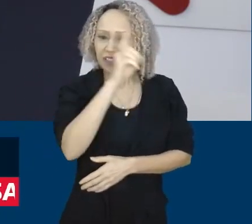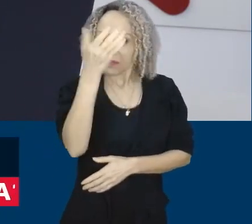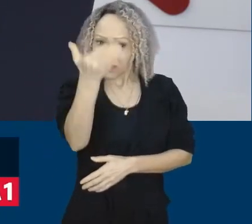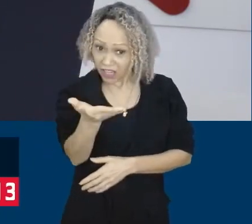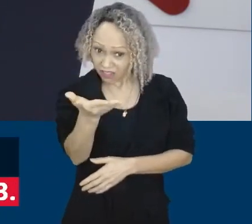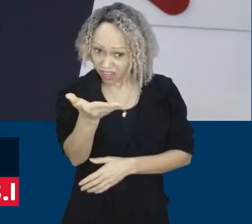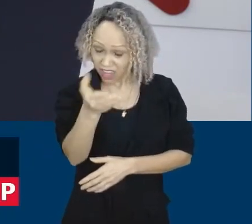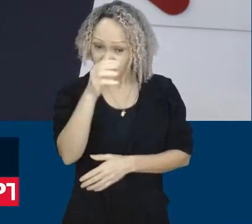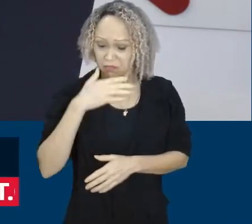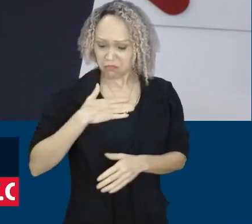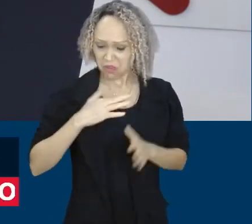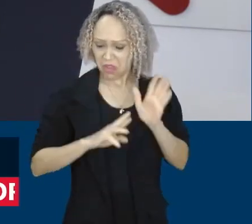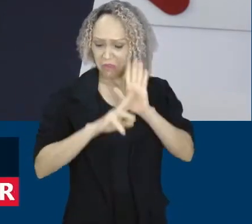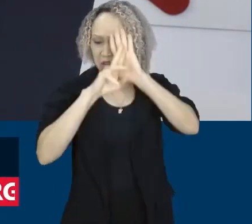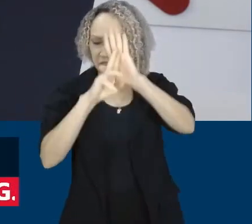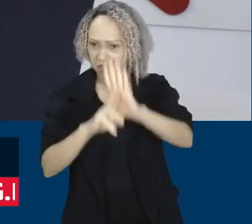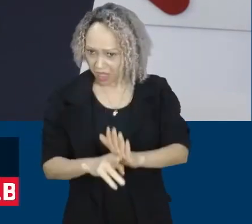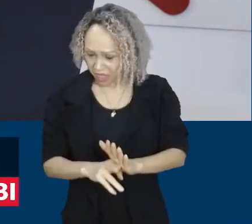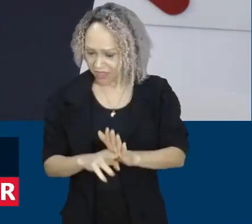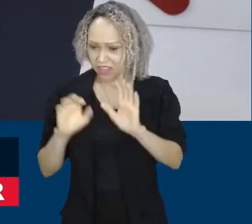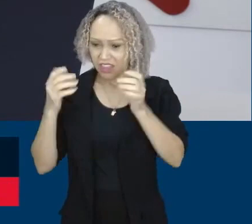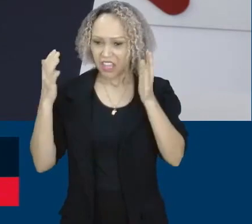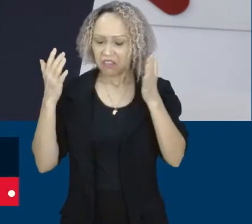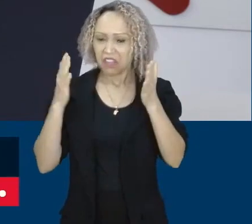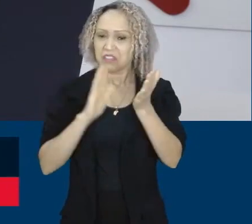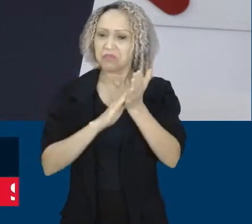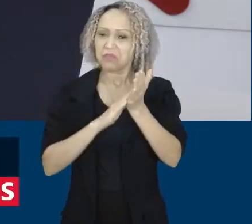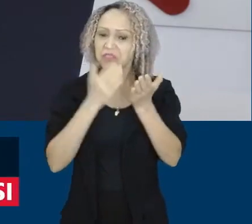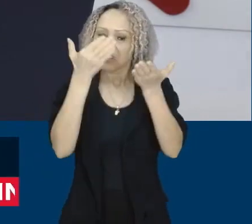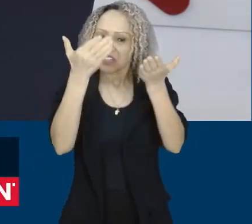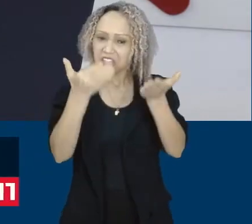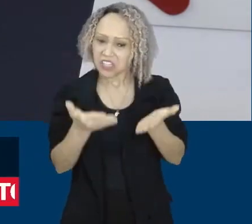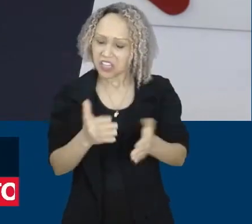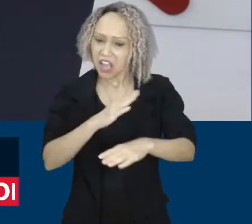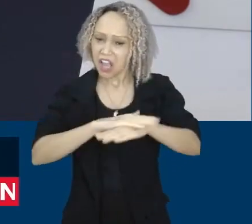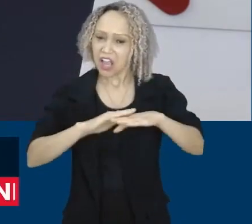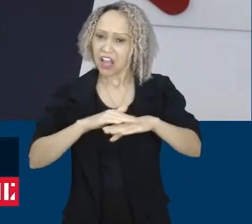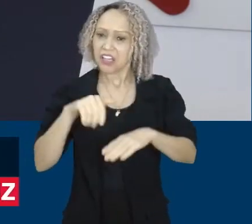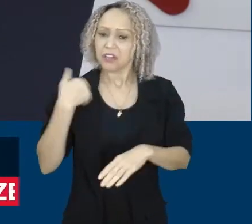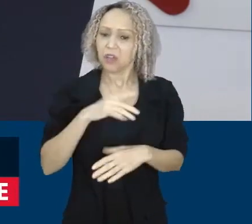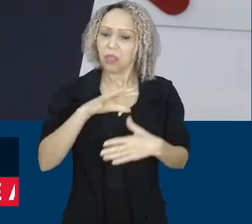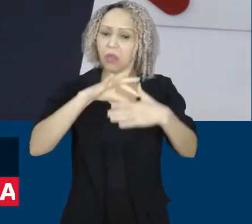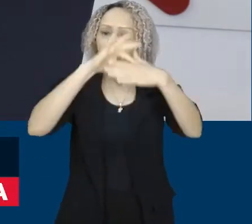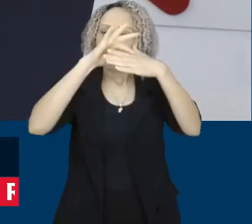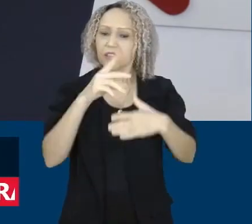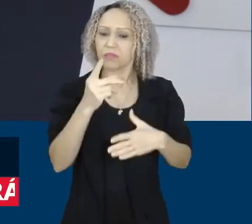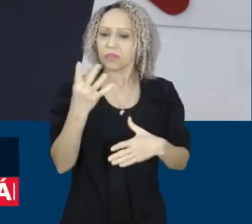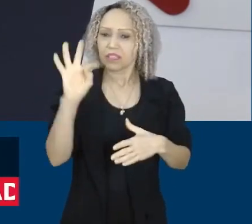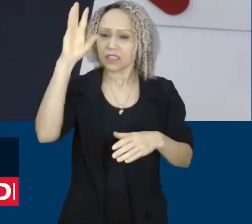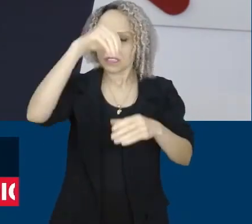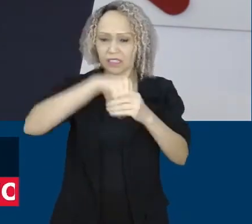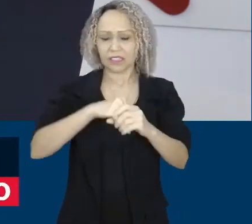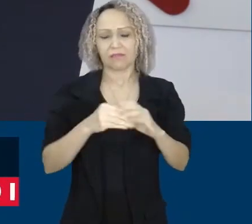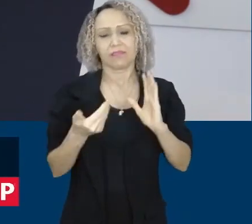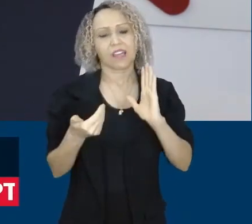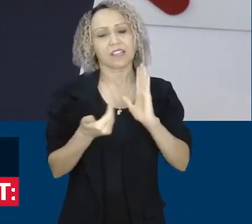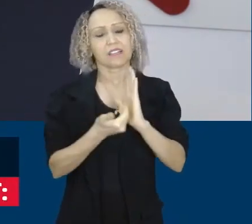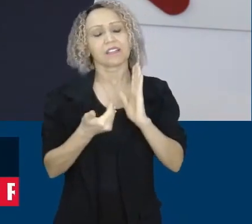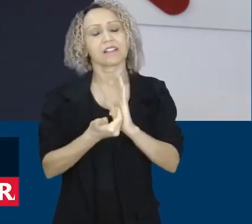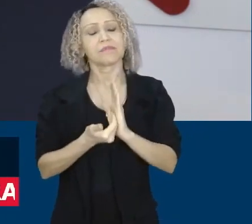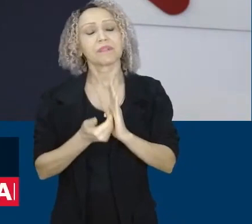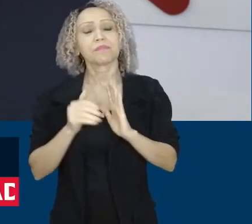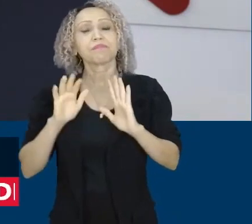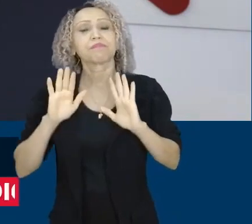de carinho aqui para o nosso líder da bancada na Câmara. E outro assunto que merece destaque também nessa retrospectiva, líder, é